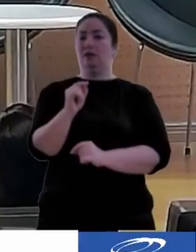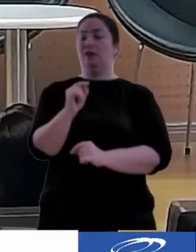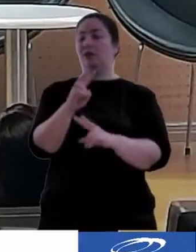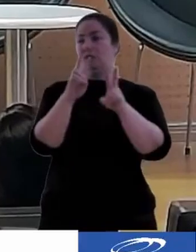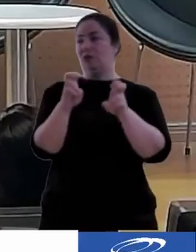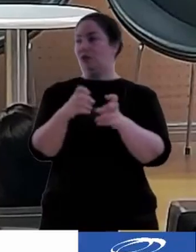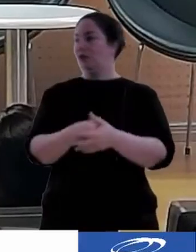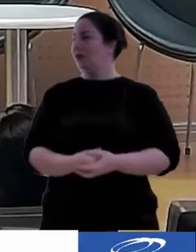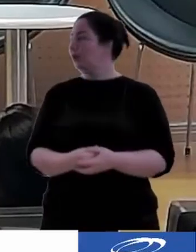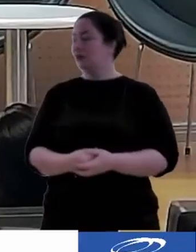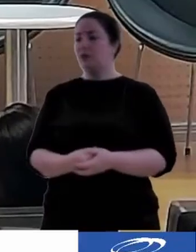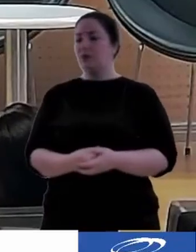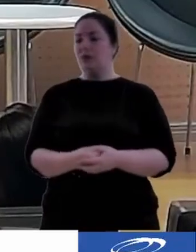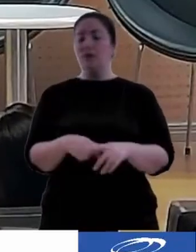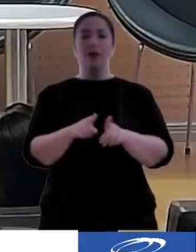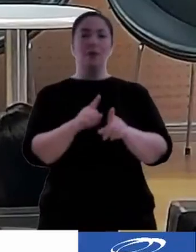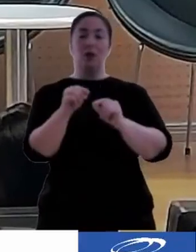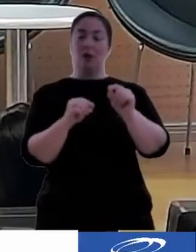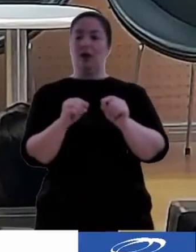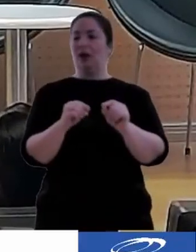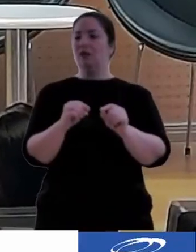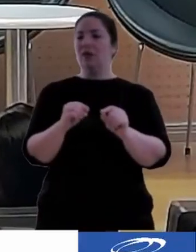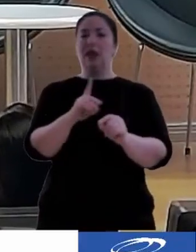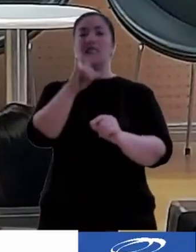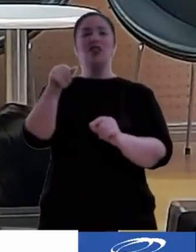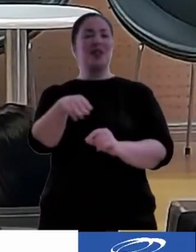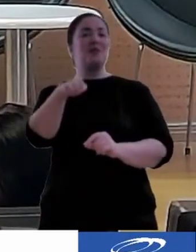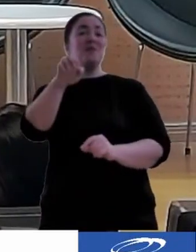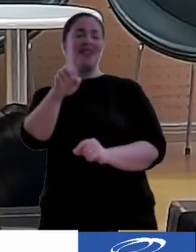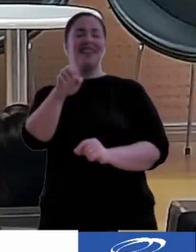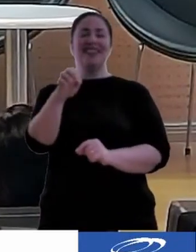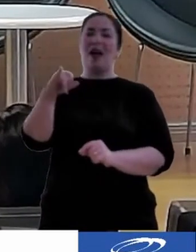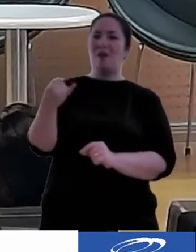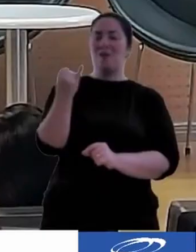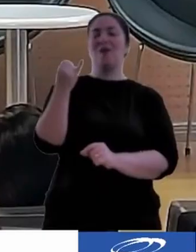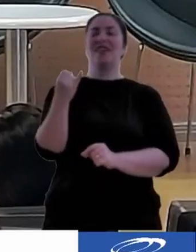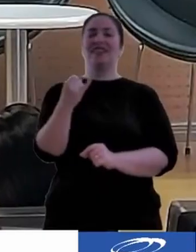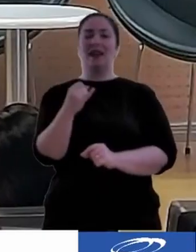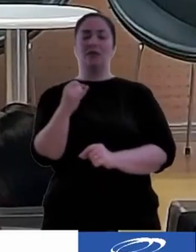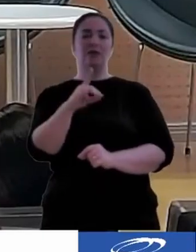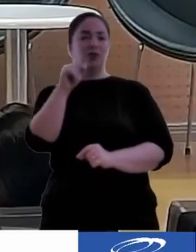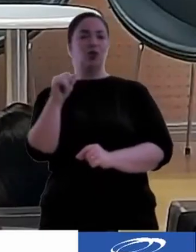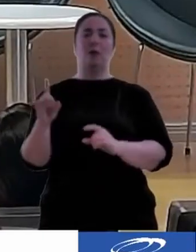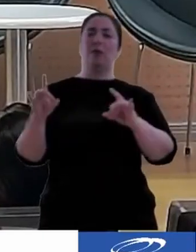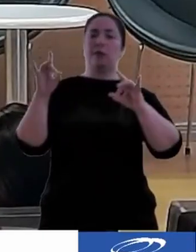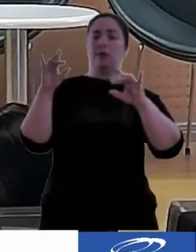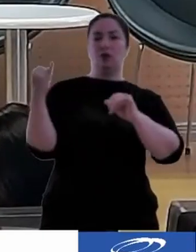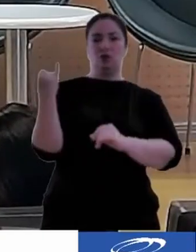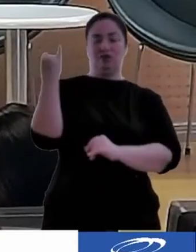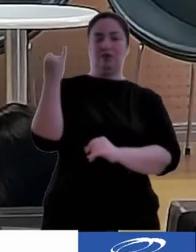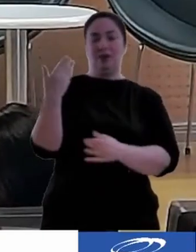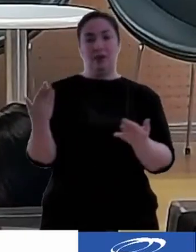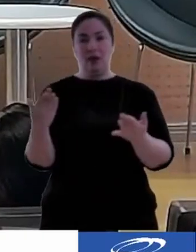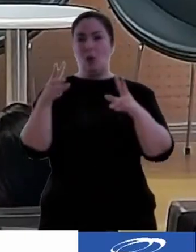por ocasião da Semana de Higiene das Mãos, que a gente comemora no dia 5 de maio. Então a gente vai trazer o tema tão importante, tão relevante, que é